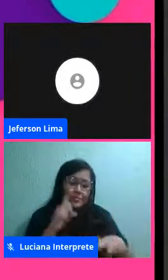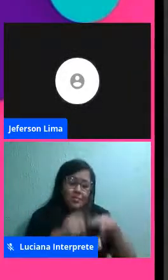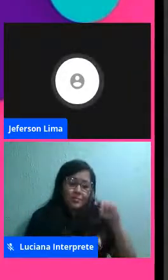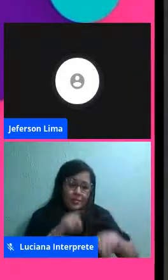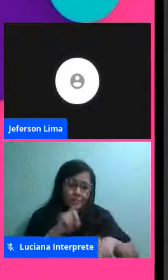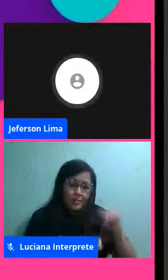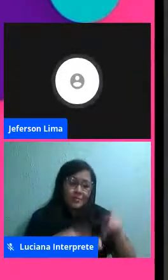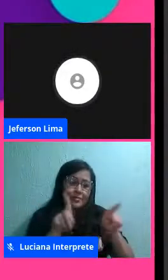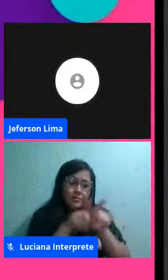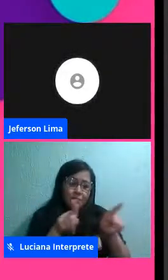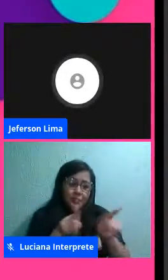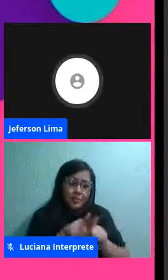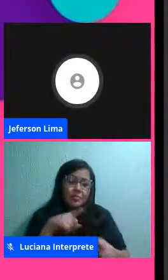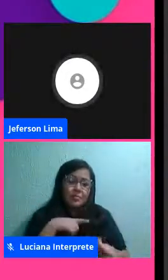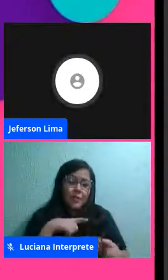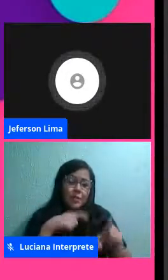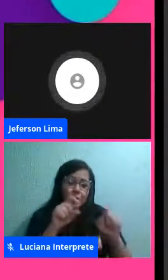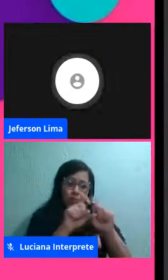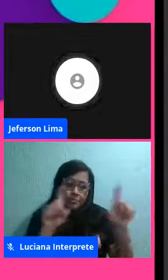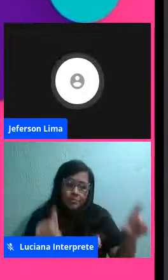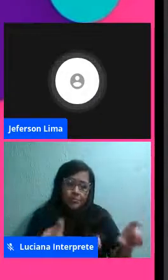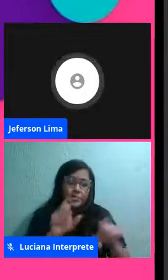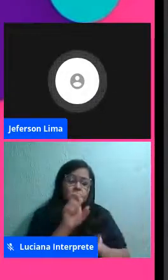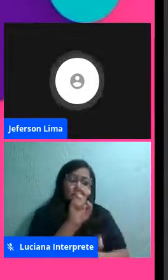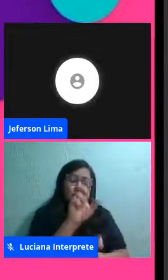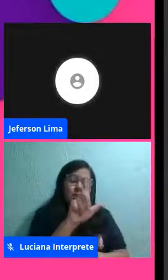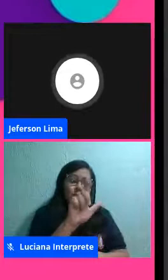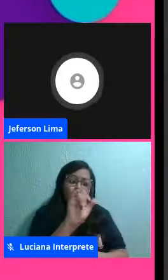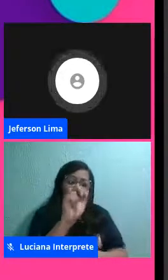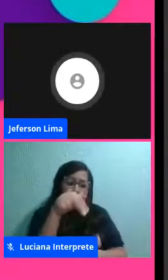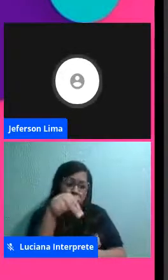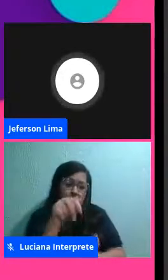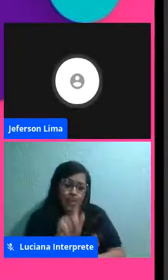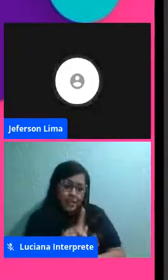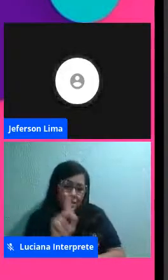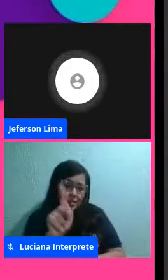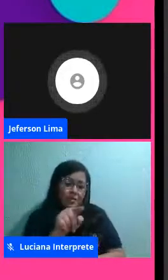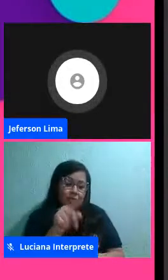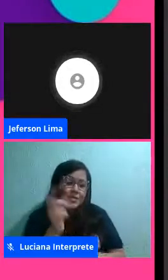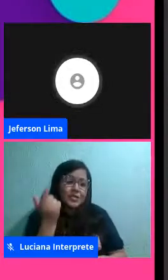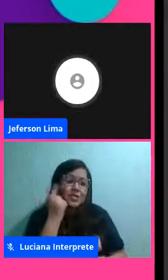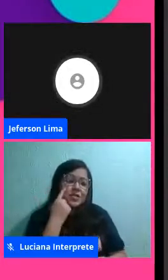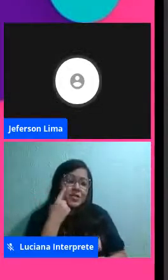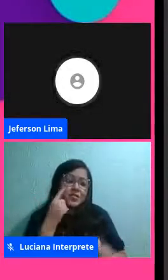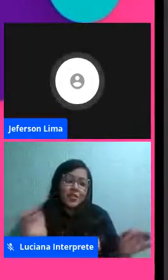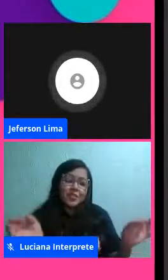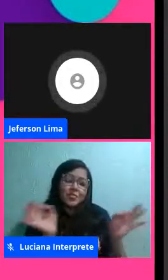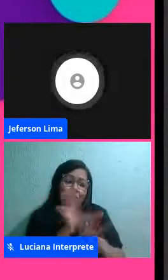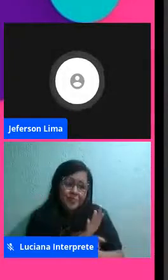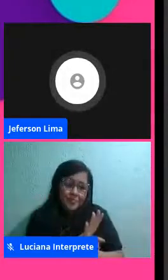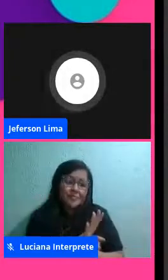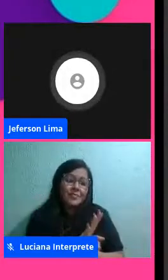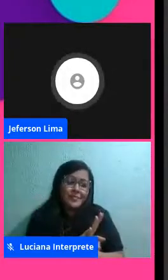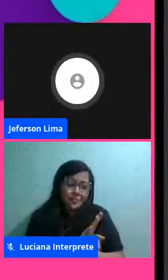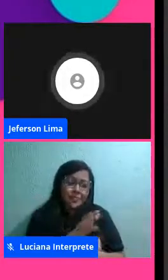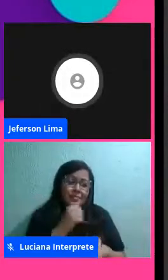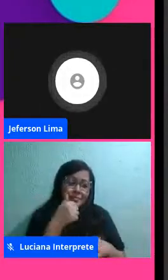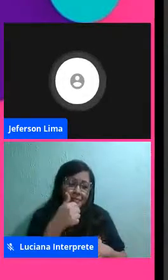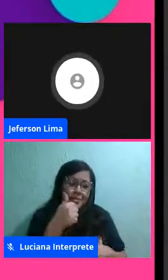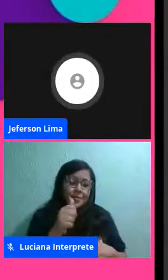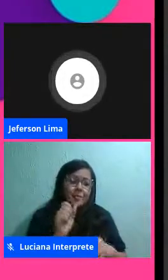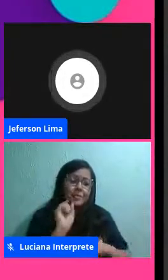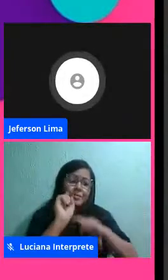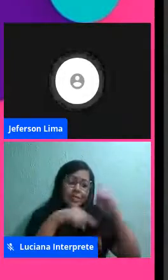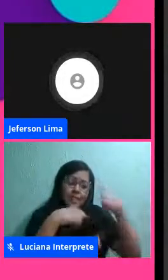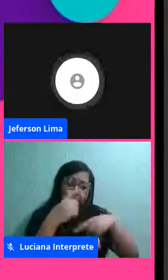lá para vocês poderem ver o finalzinho aí da palestra, né? Que seria mesmo o teste. Se tiver como, depois eu vou